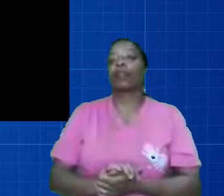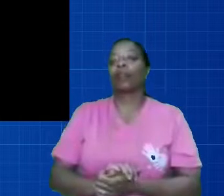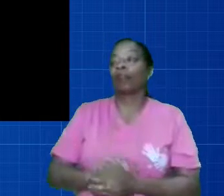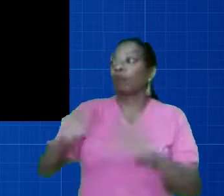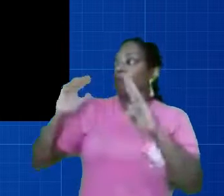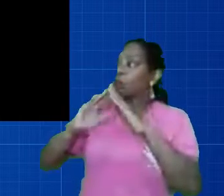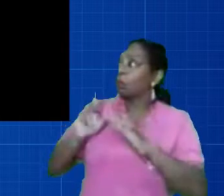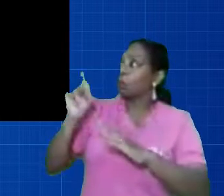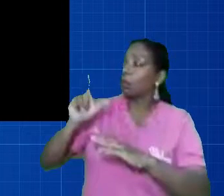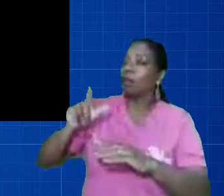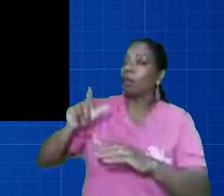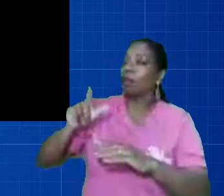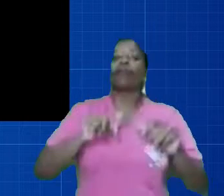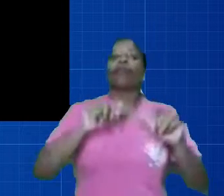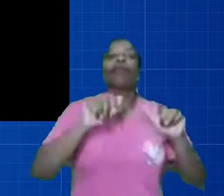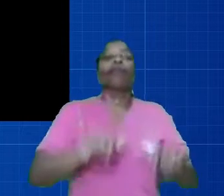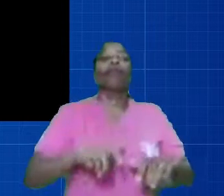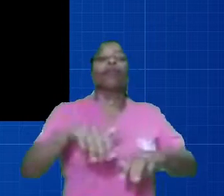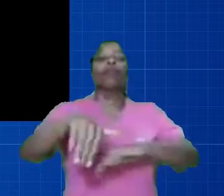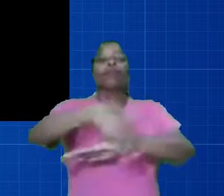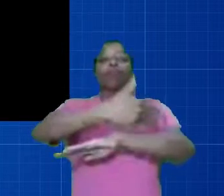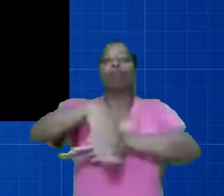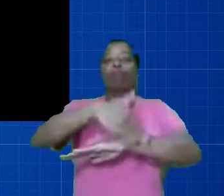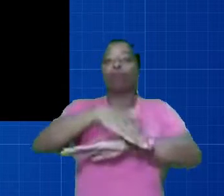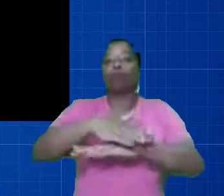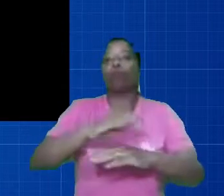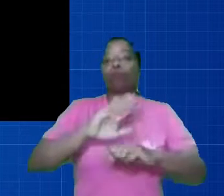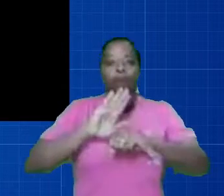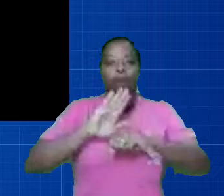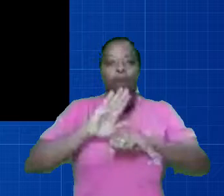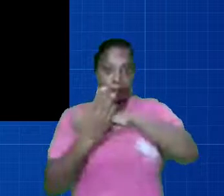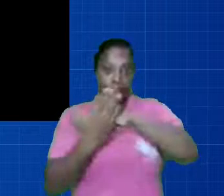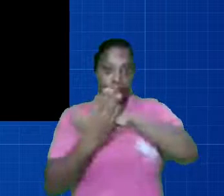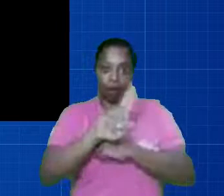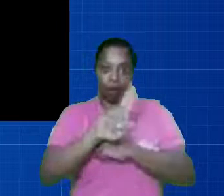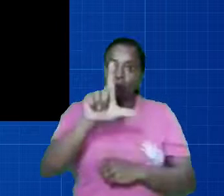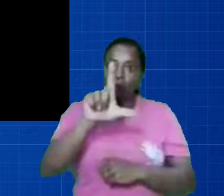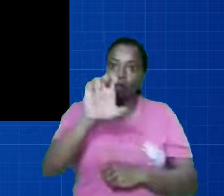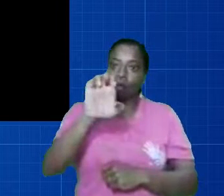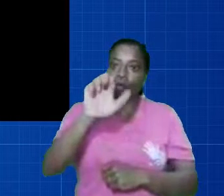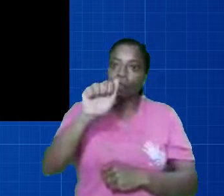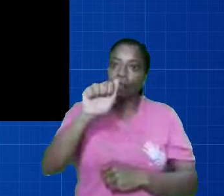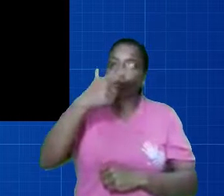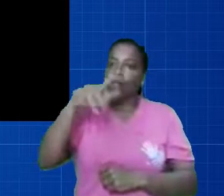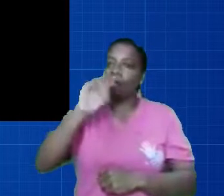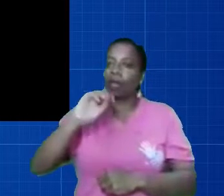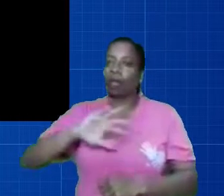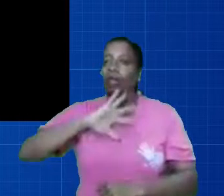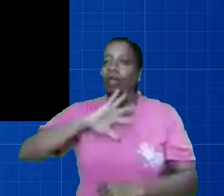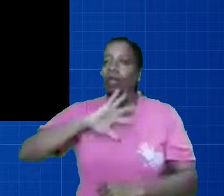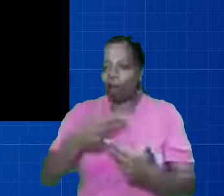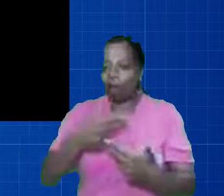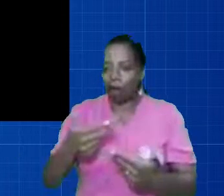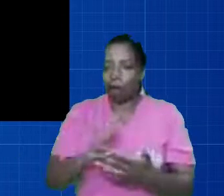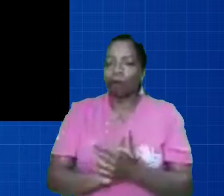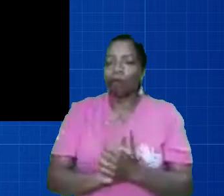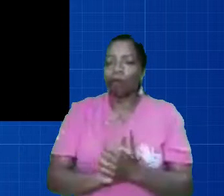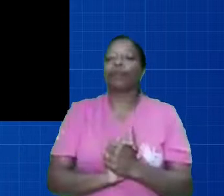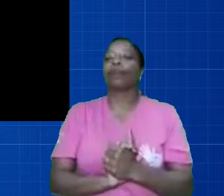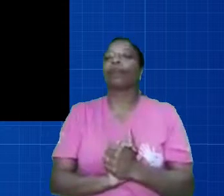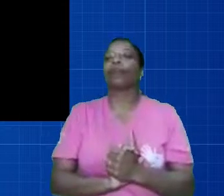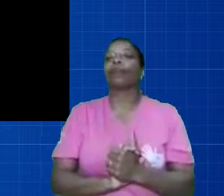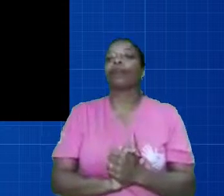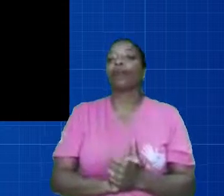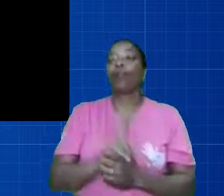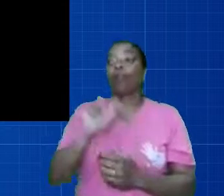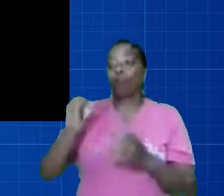que era um bairro periférico na cidade, e onde foi construída a primeira escola